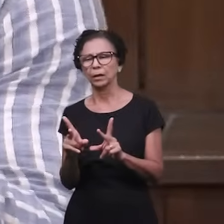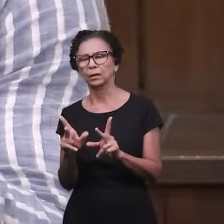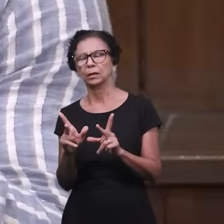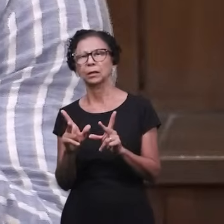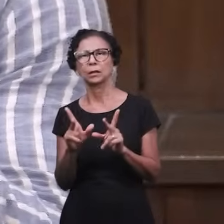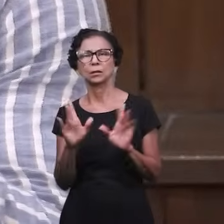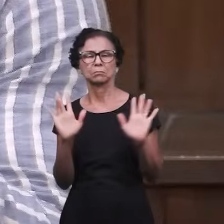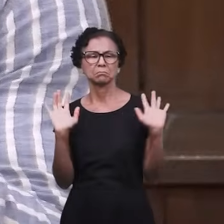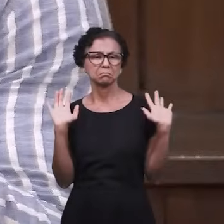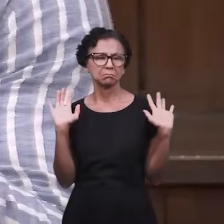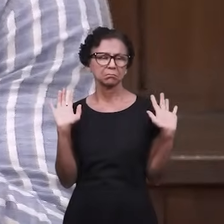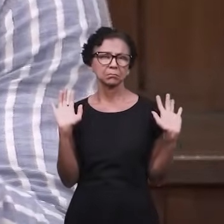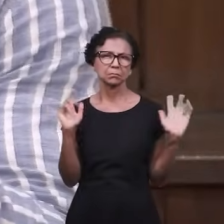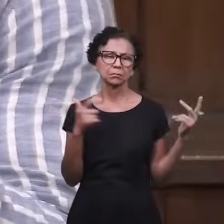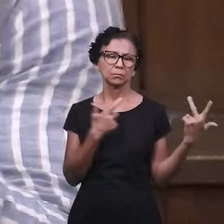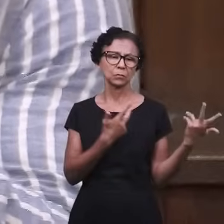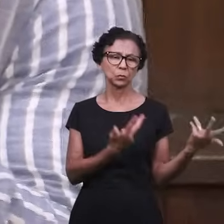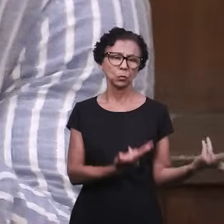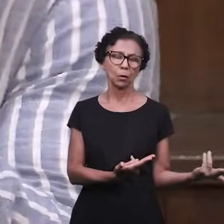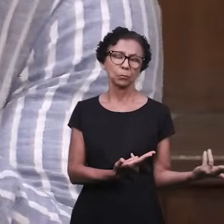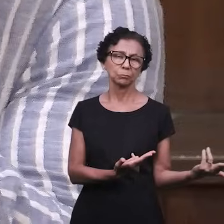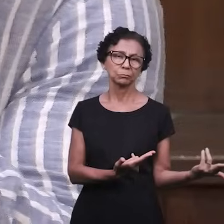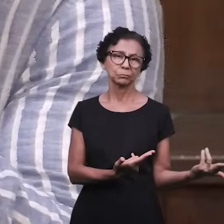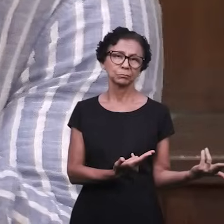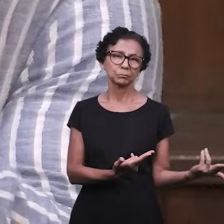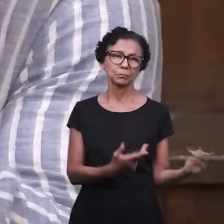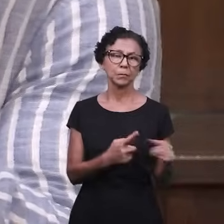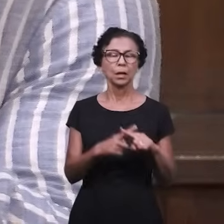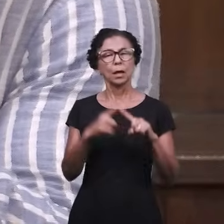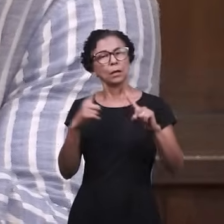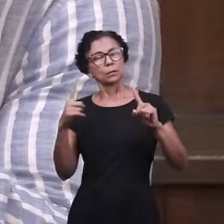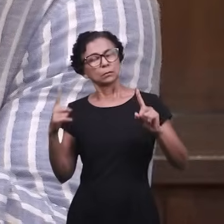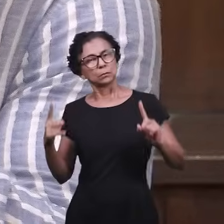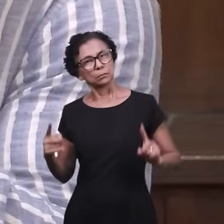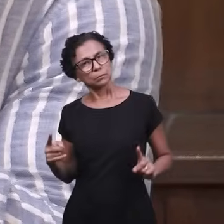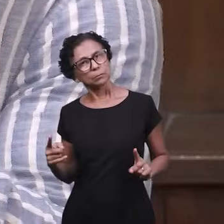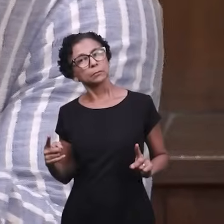do mesmo jeito. Mas haverá